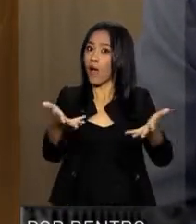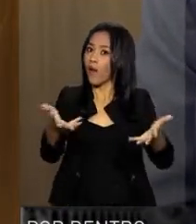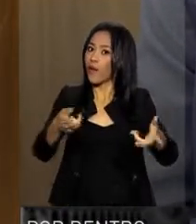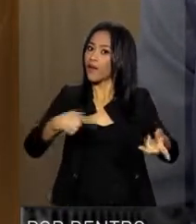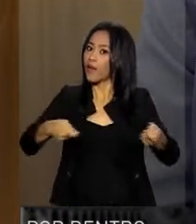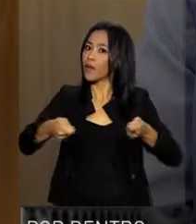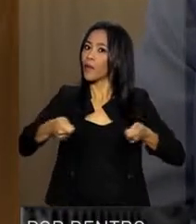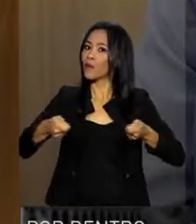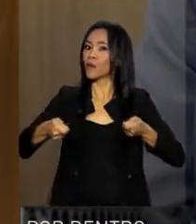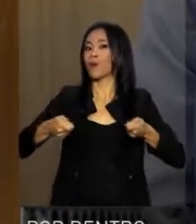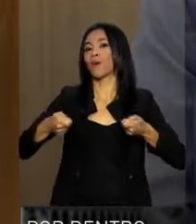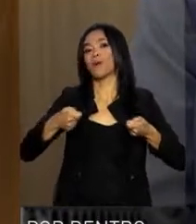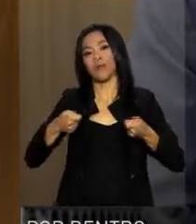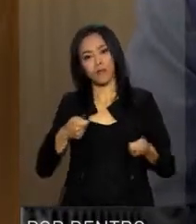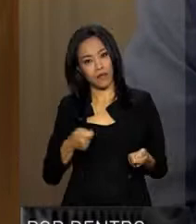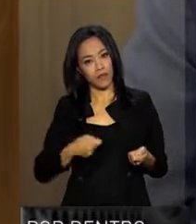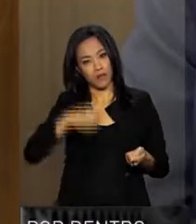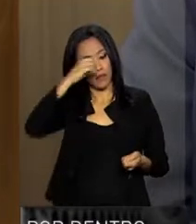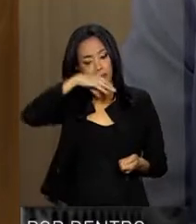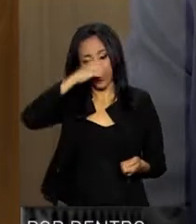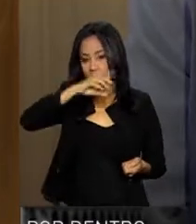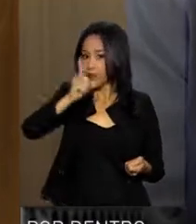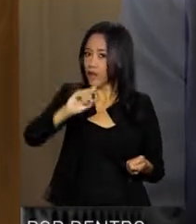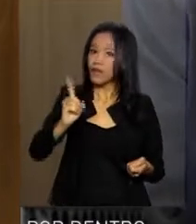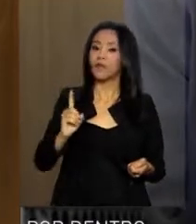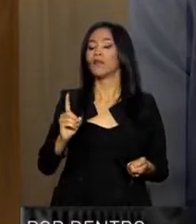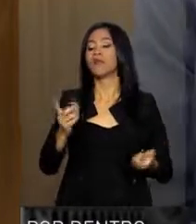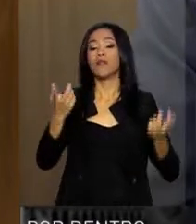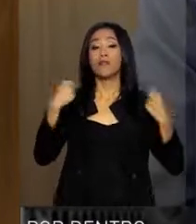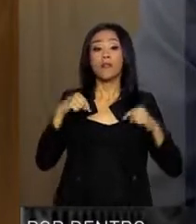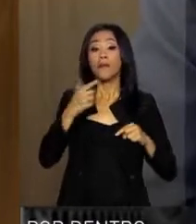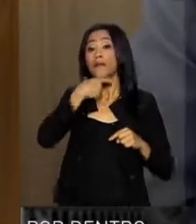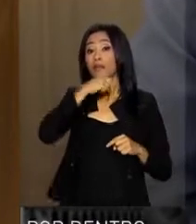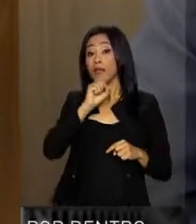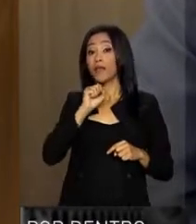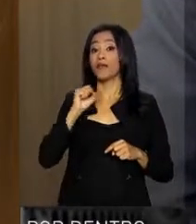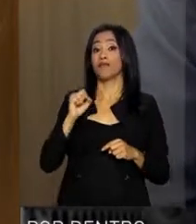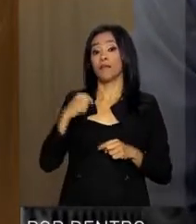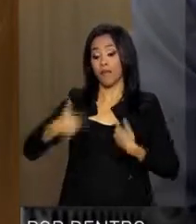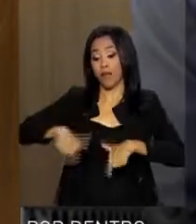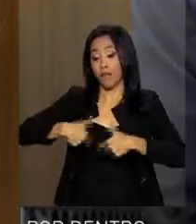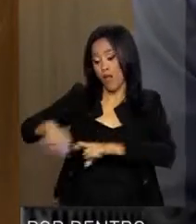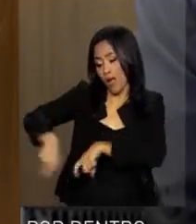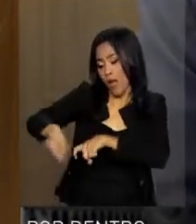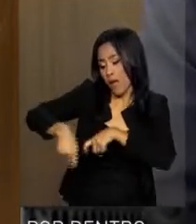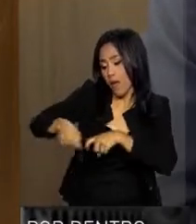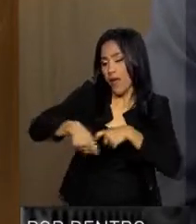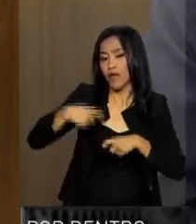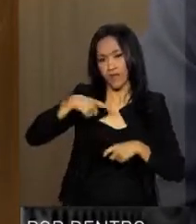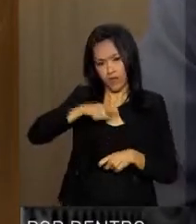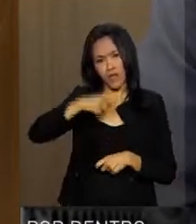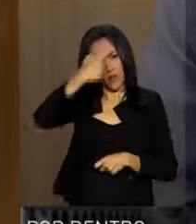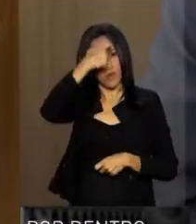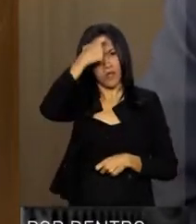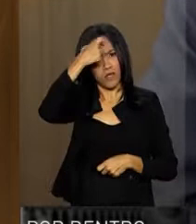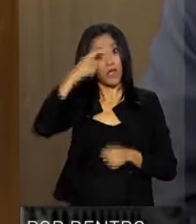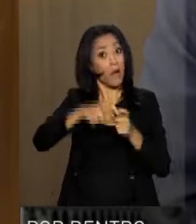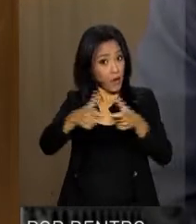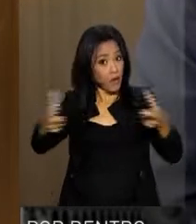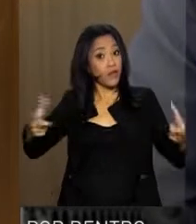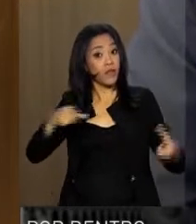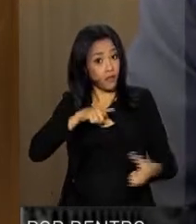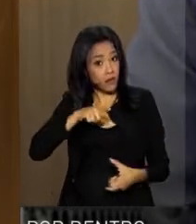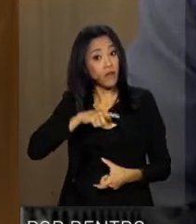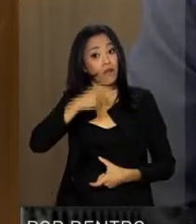determinado os controles mais rigorosos e o produtor consciente isso é a maioria dos produtores é importante dizer